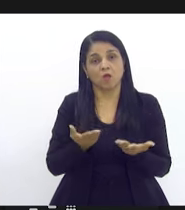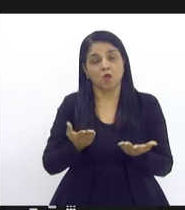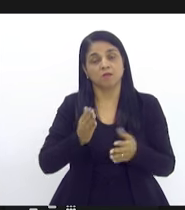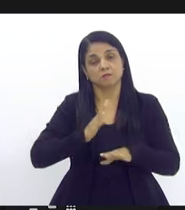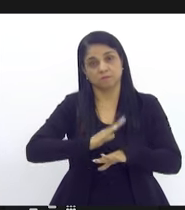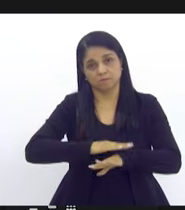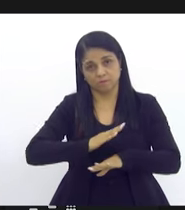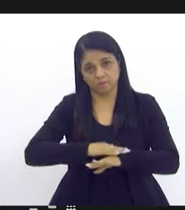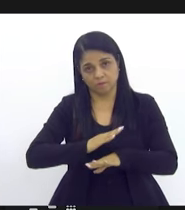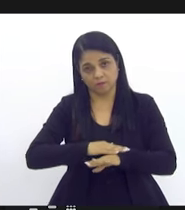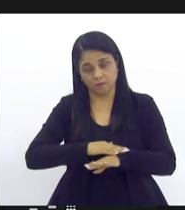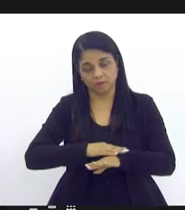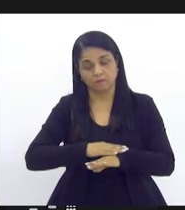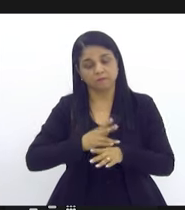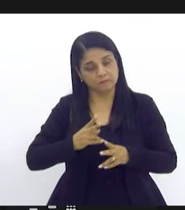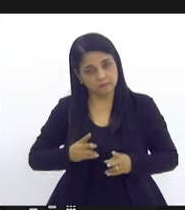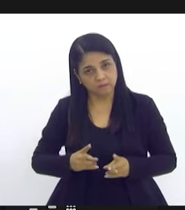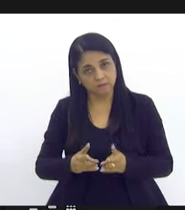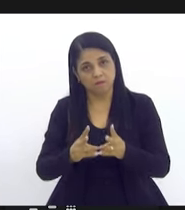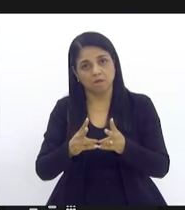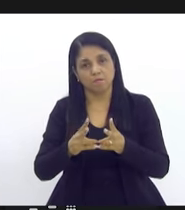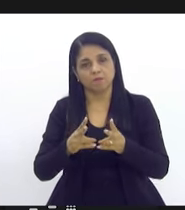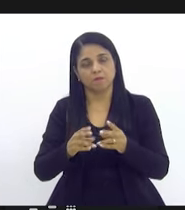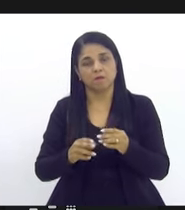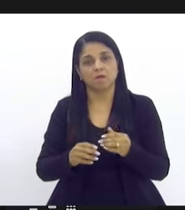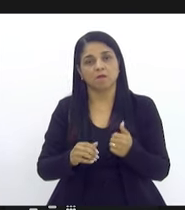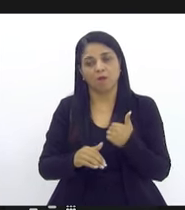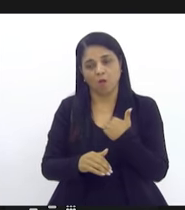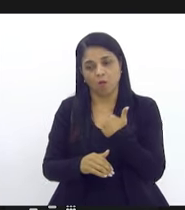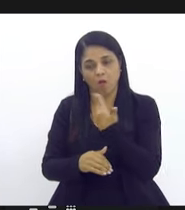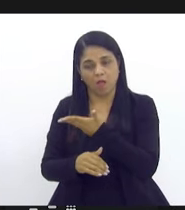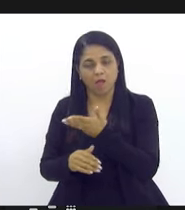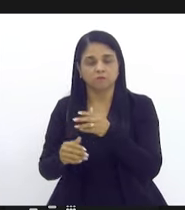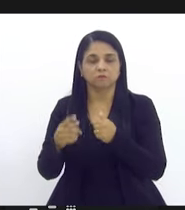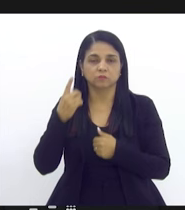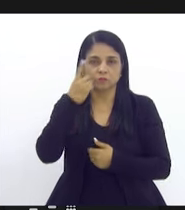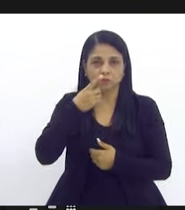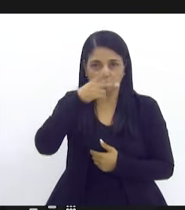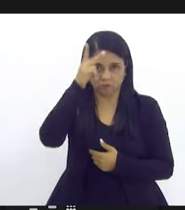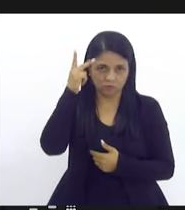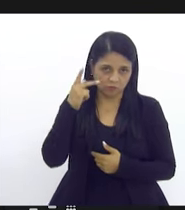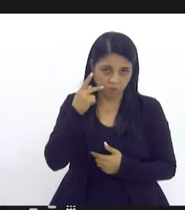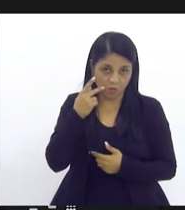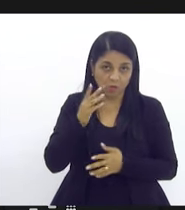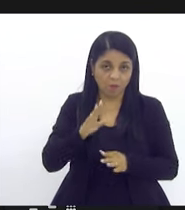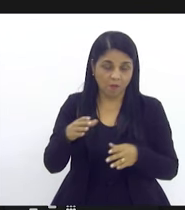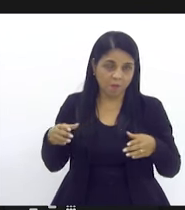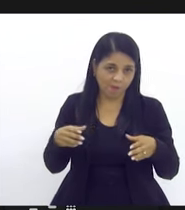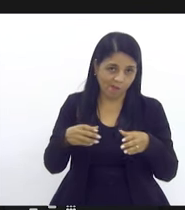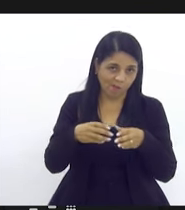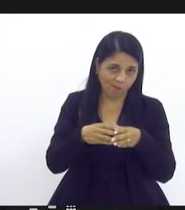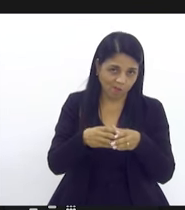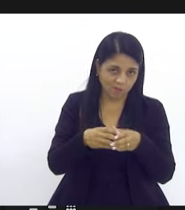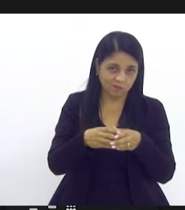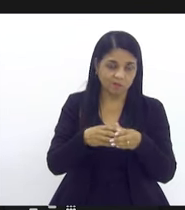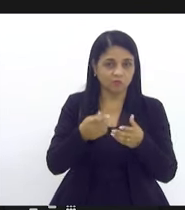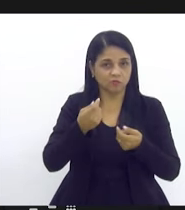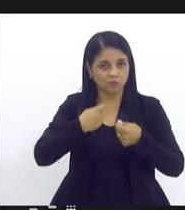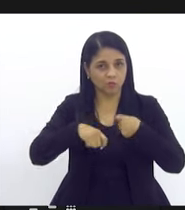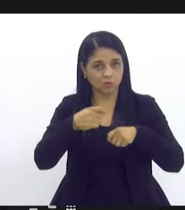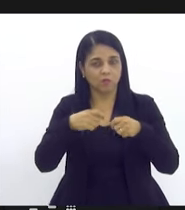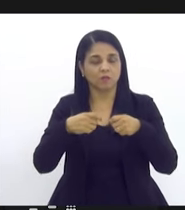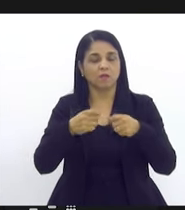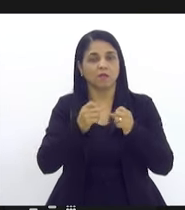gente caminha sempre ao lado do deputado Luiz Paulo, mas pela Comissão de Economia,